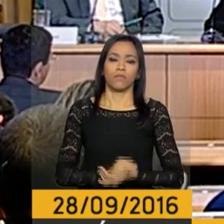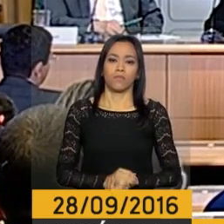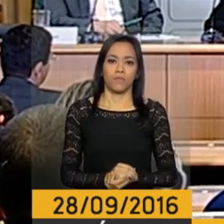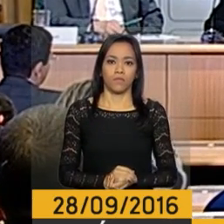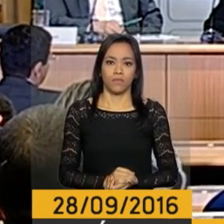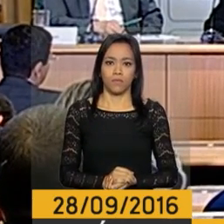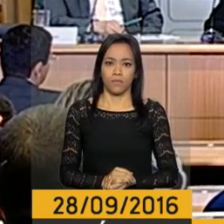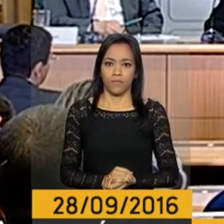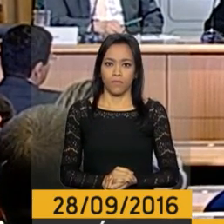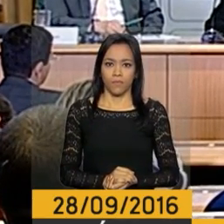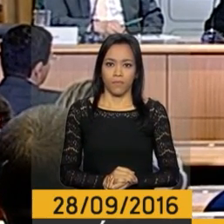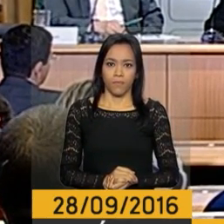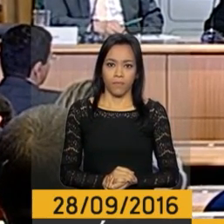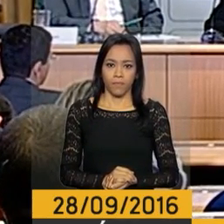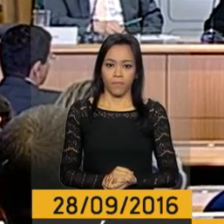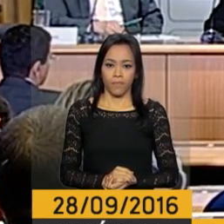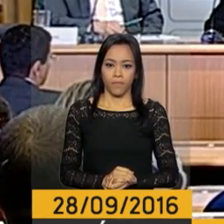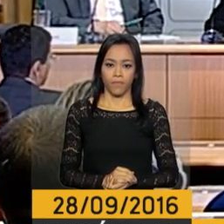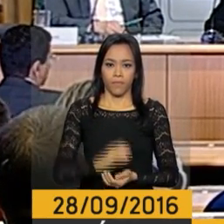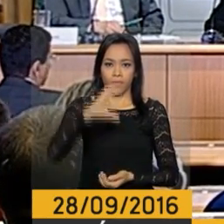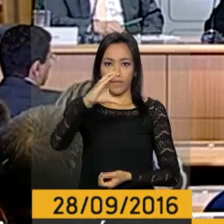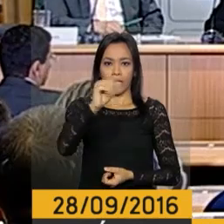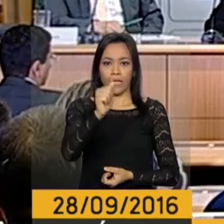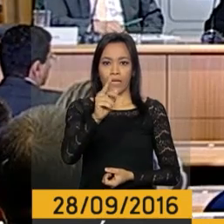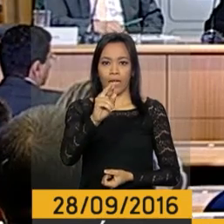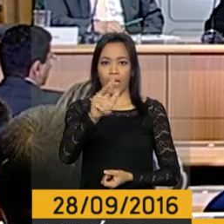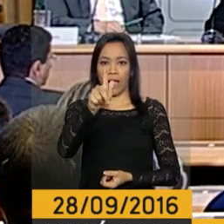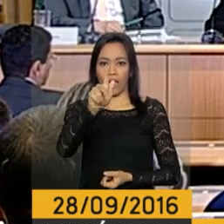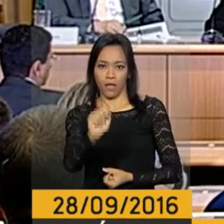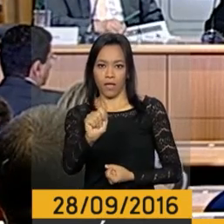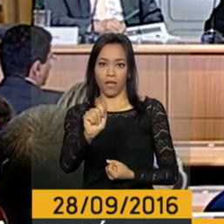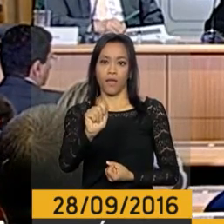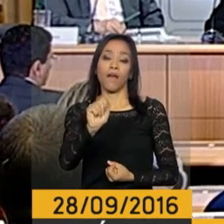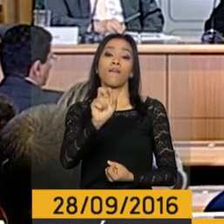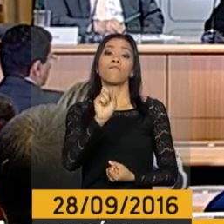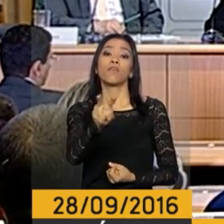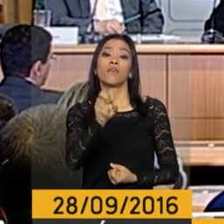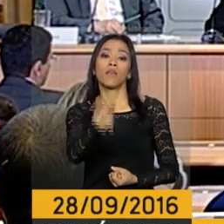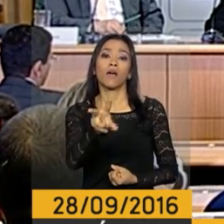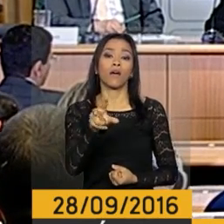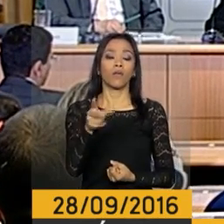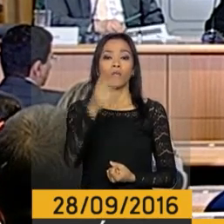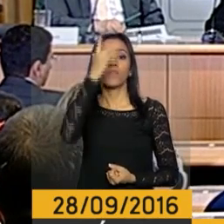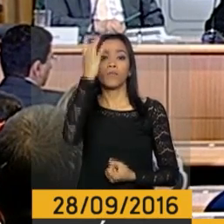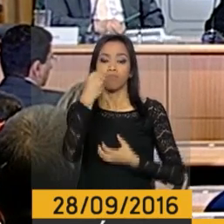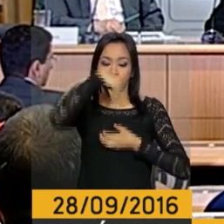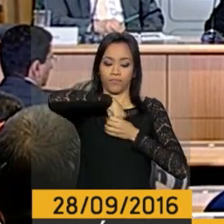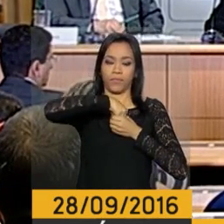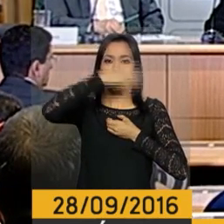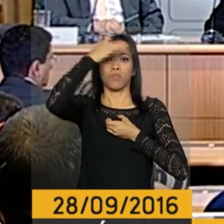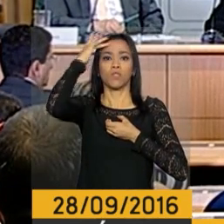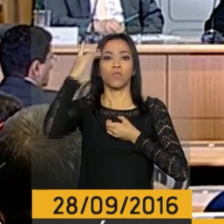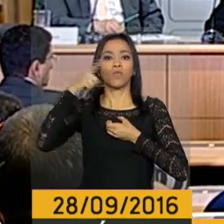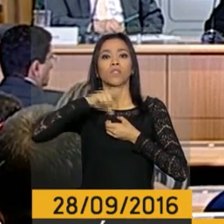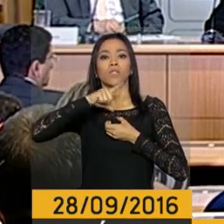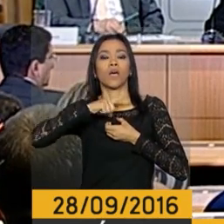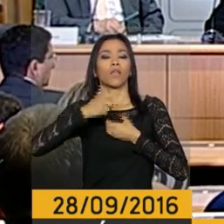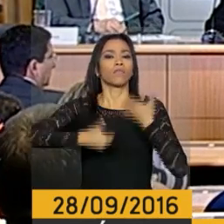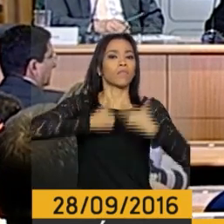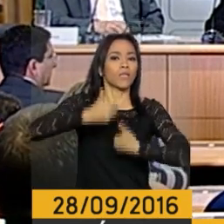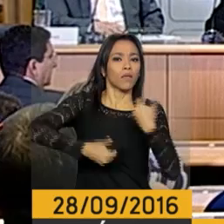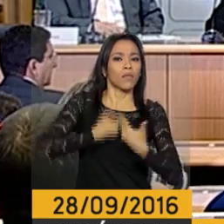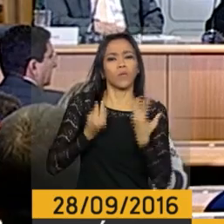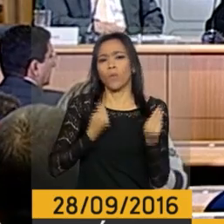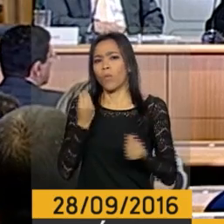a carga viral indetectável entre as pessoas que estão fazendo tratamento neste